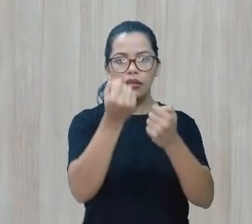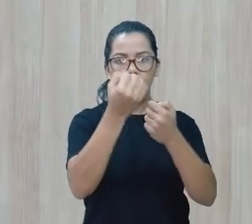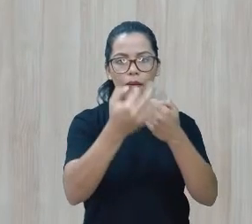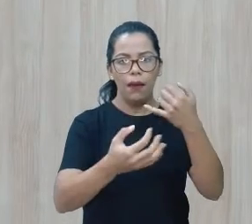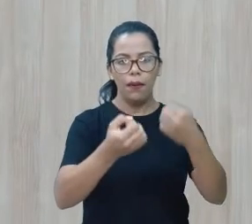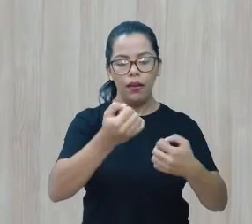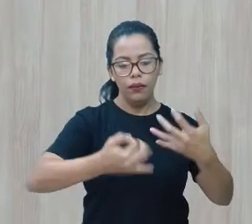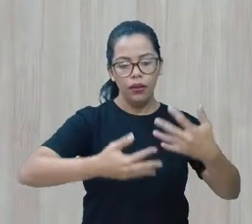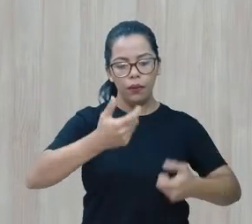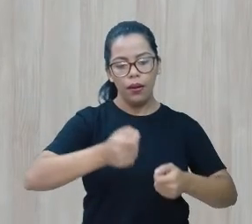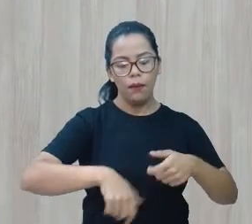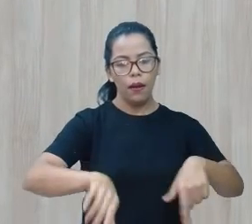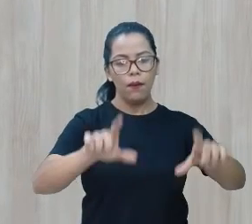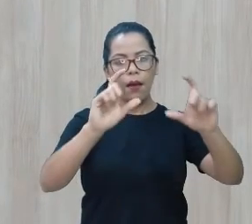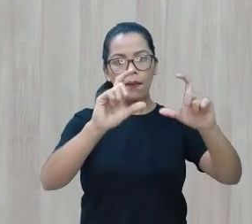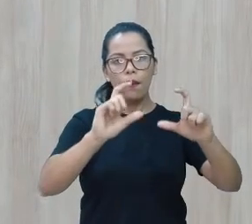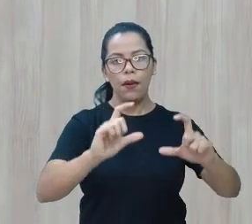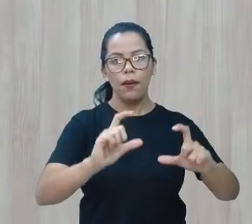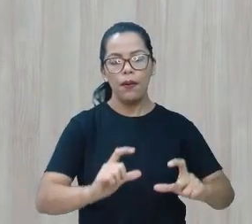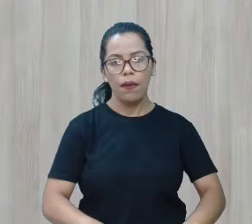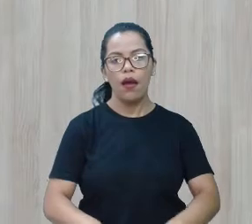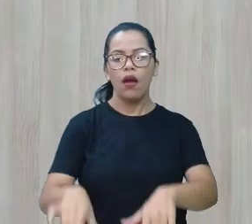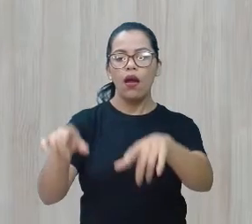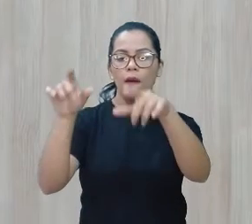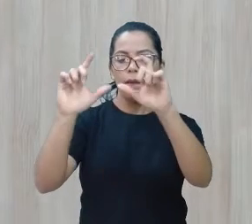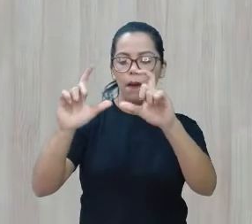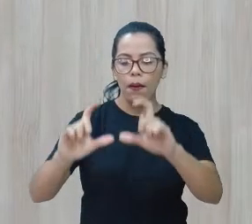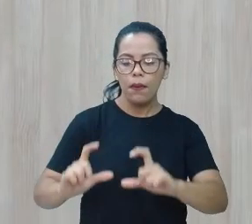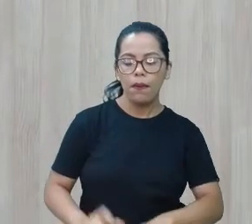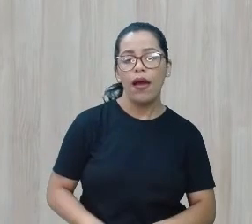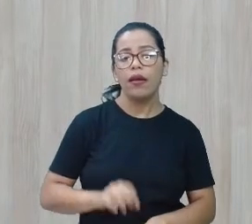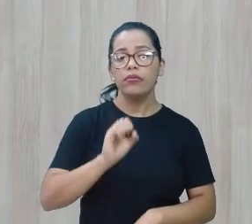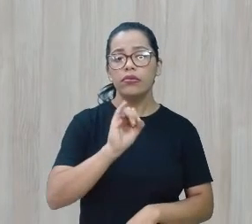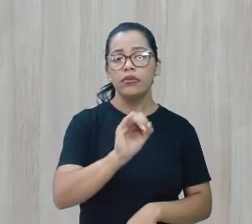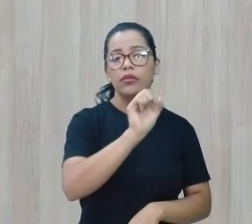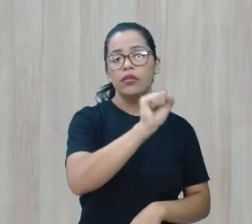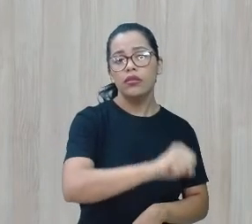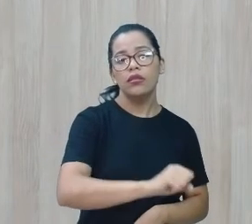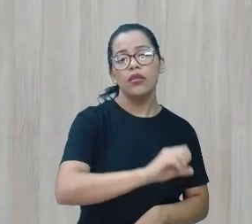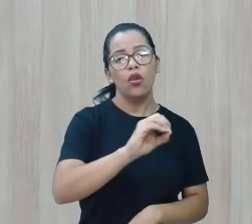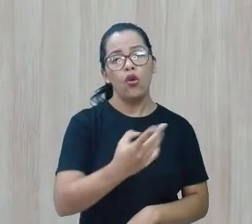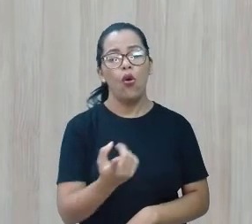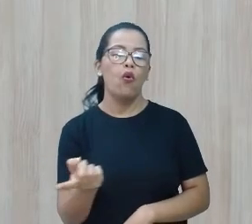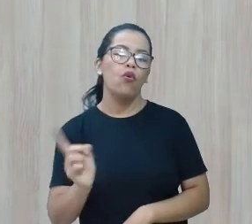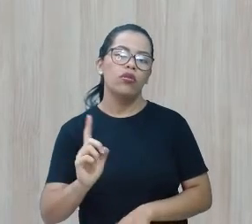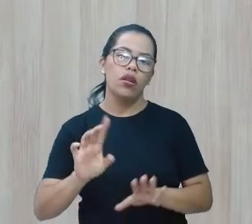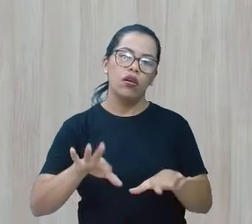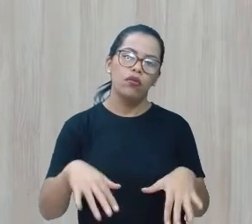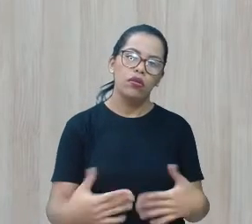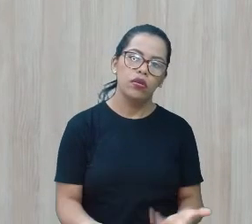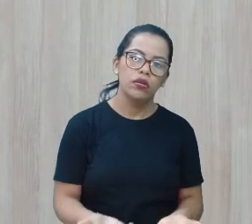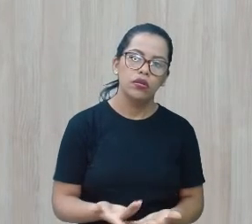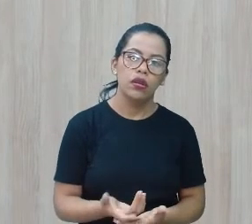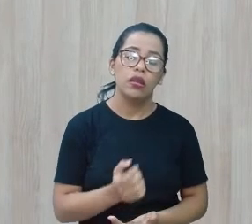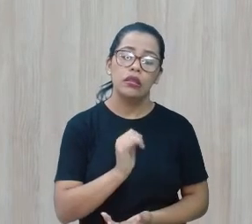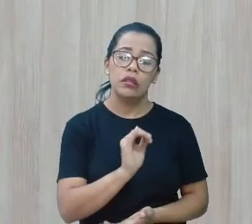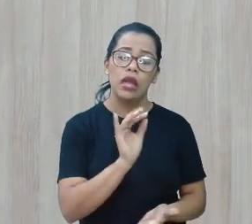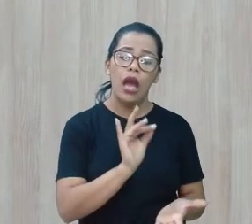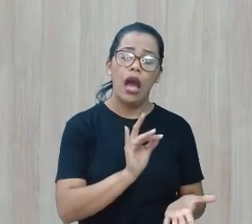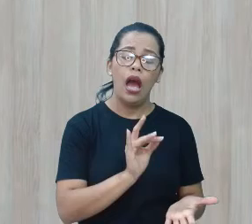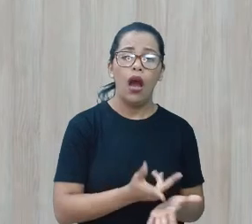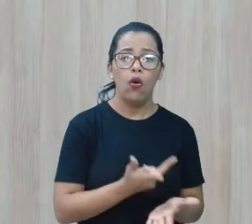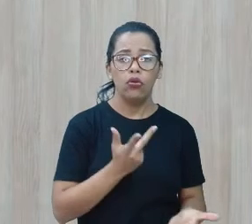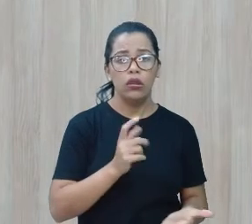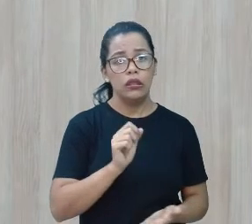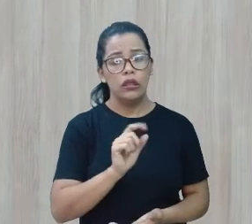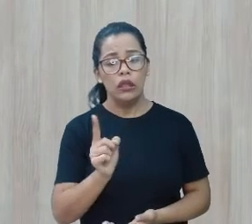essa possibilidade do sim ou não. Se existe a exceção, a gente quebra para colocar essa possibilidade, sim ou não. E se isso acontecer? Se isso